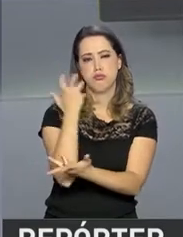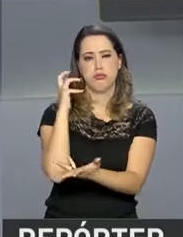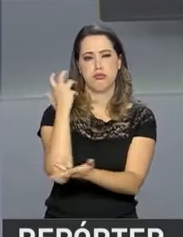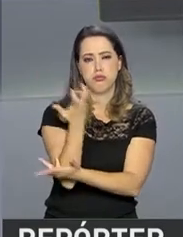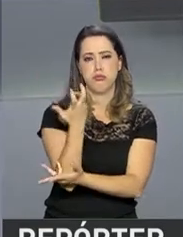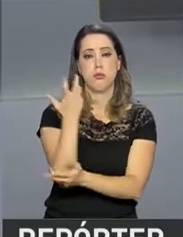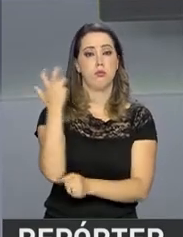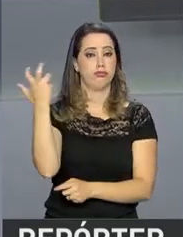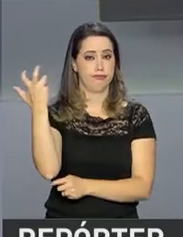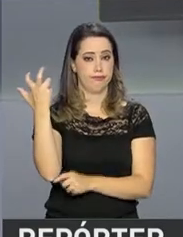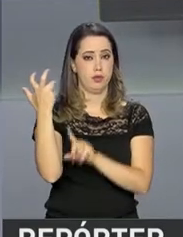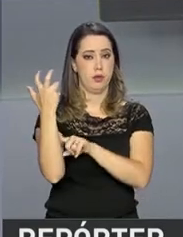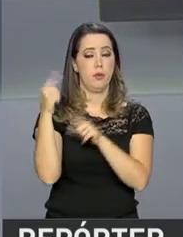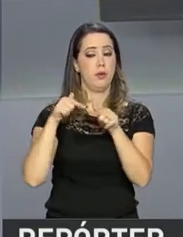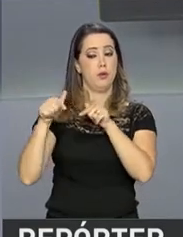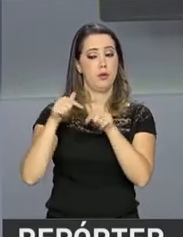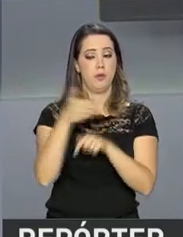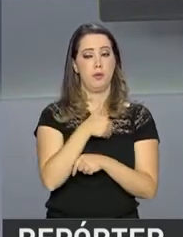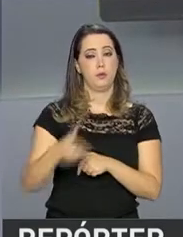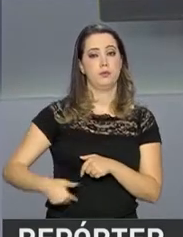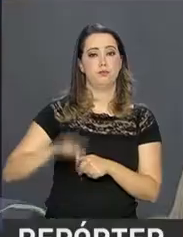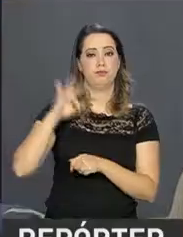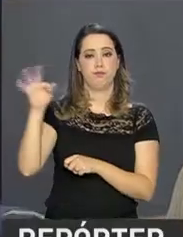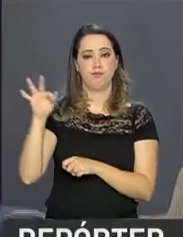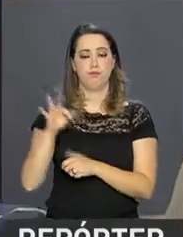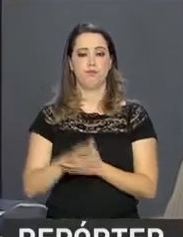ações efetivas do governo federal